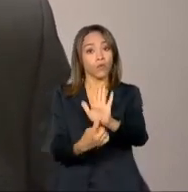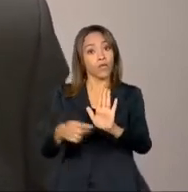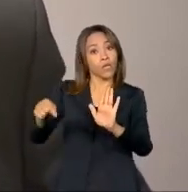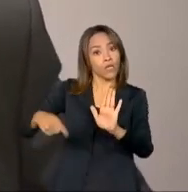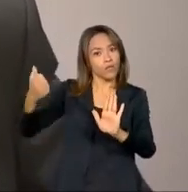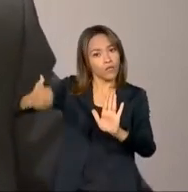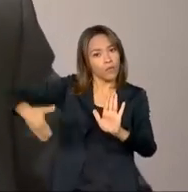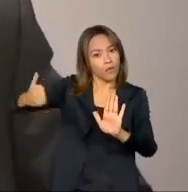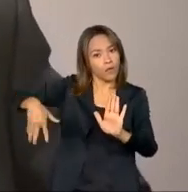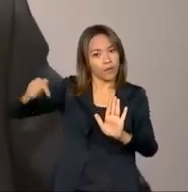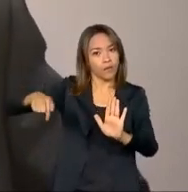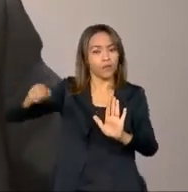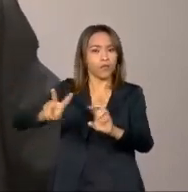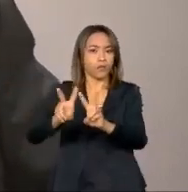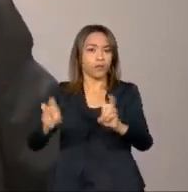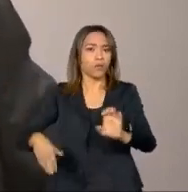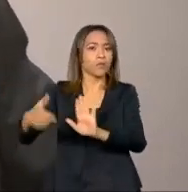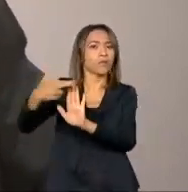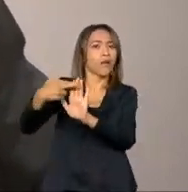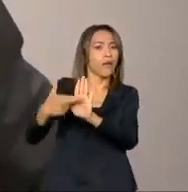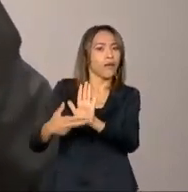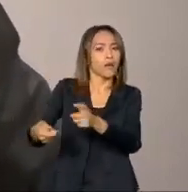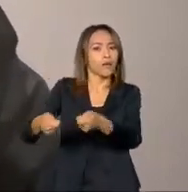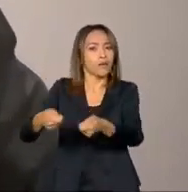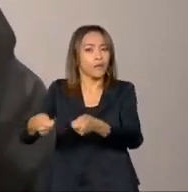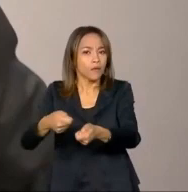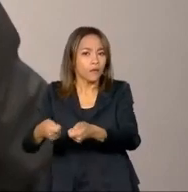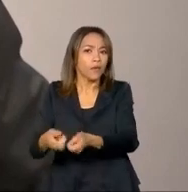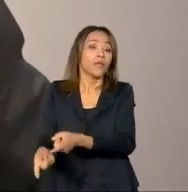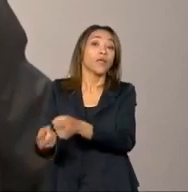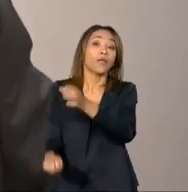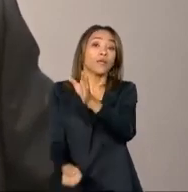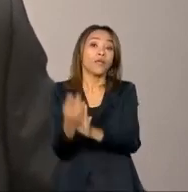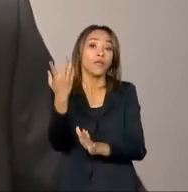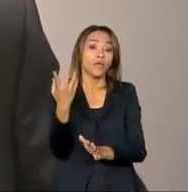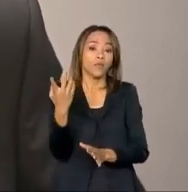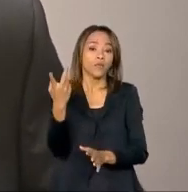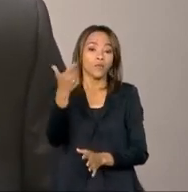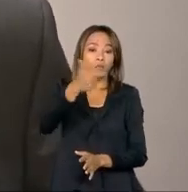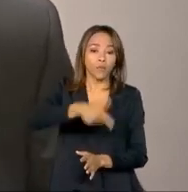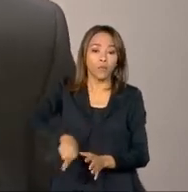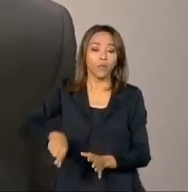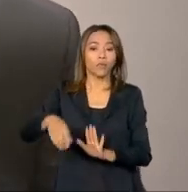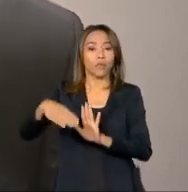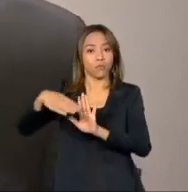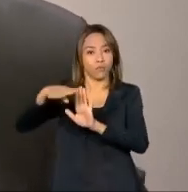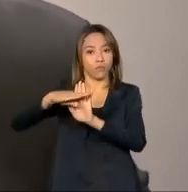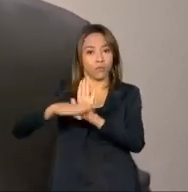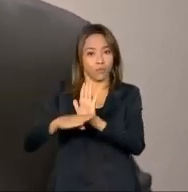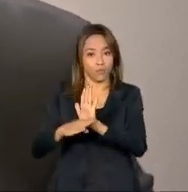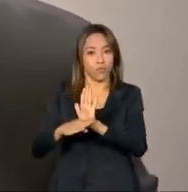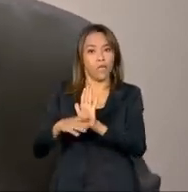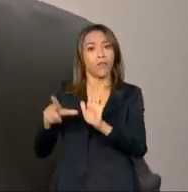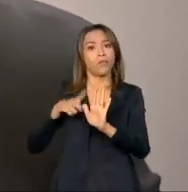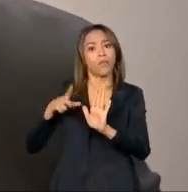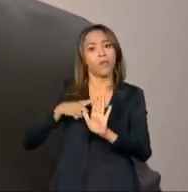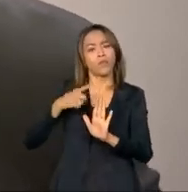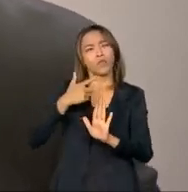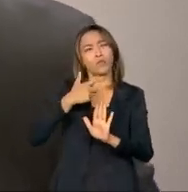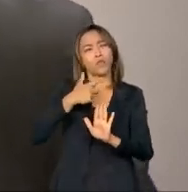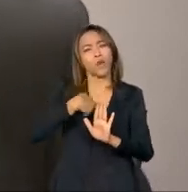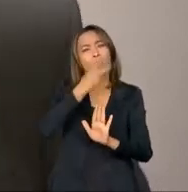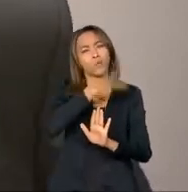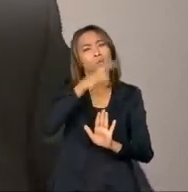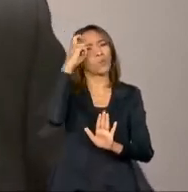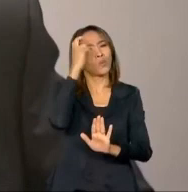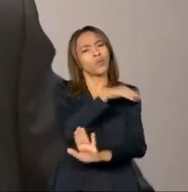questão regulatória. Nós implantamos o PRORREG, porque nós temos uma cultura cartorial, não?